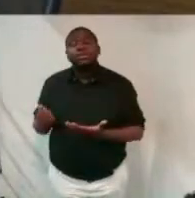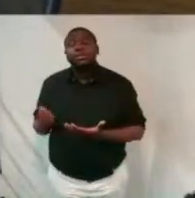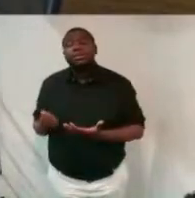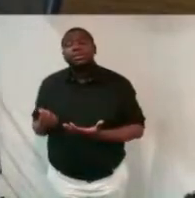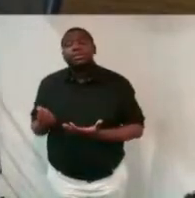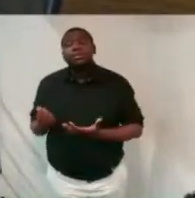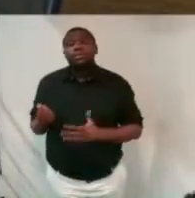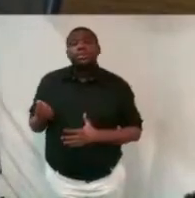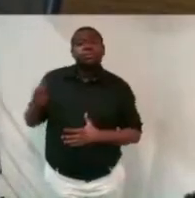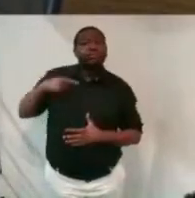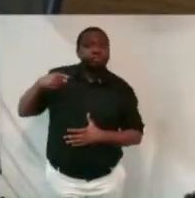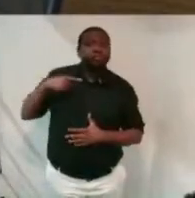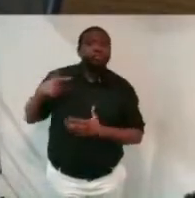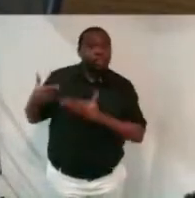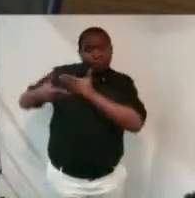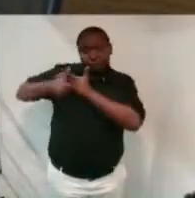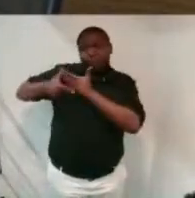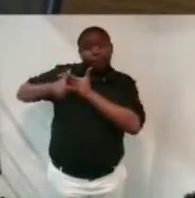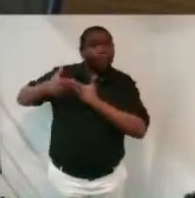como uma missão.